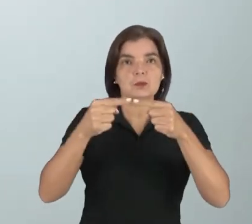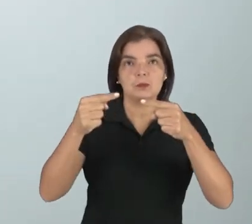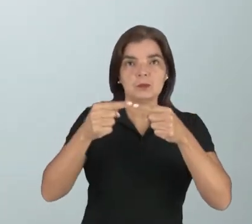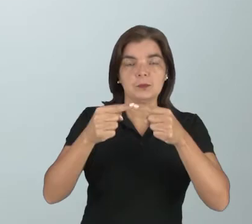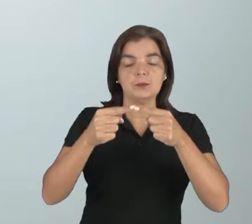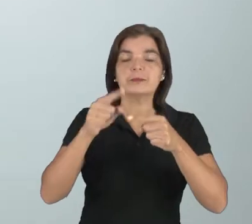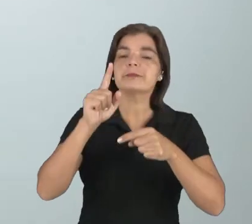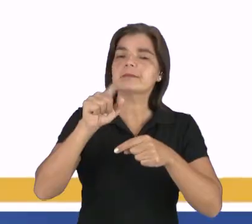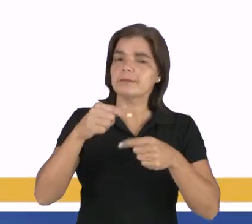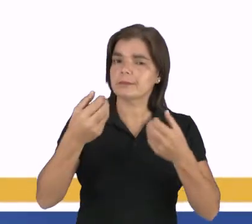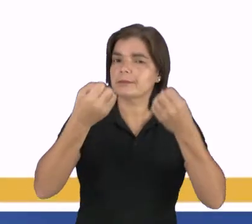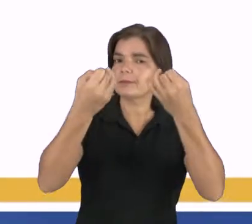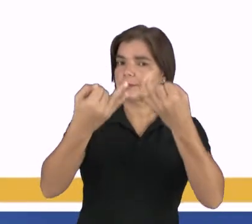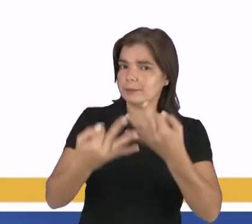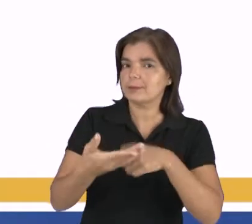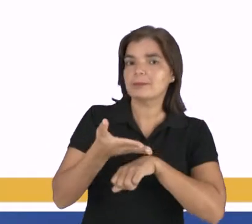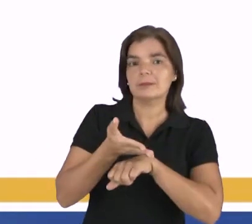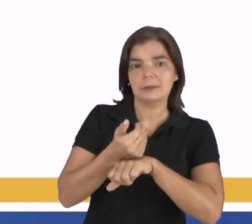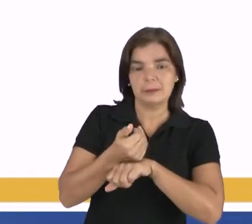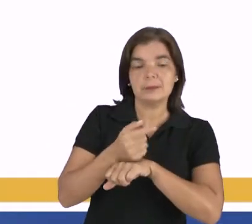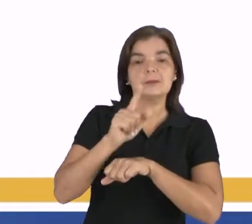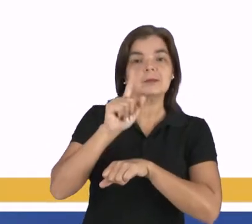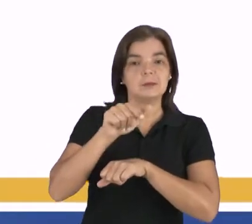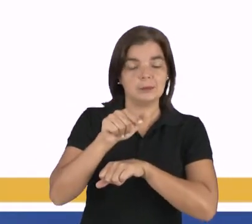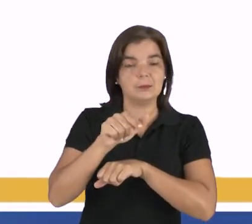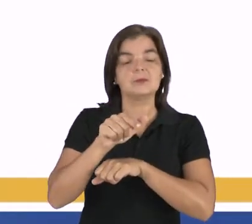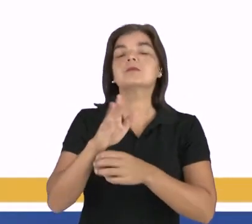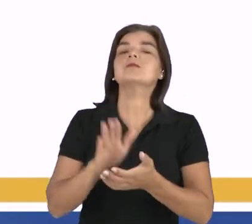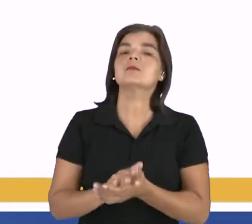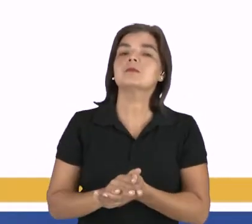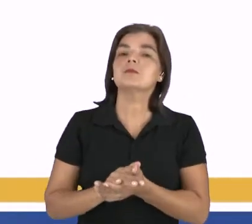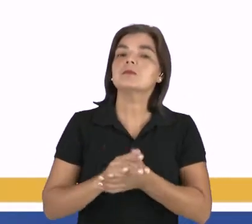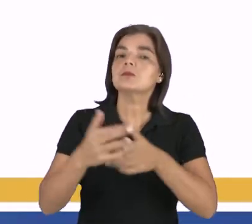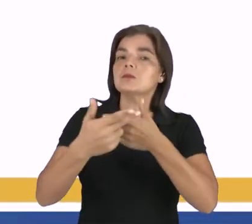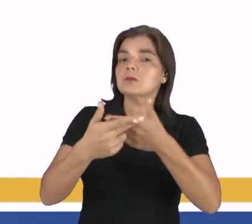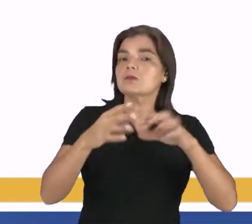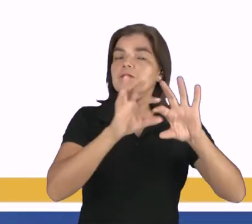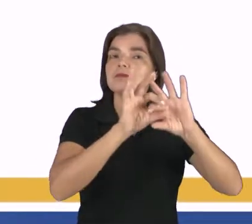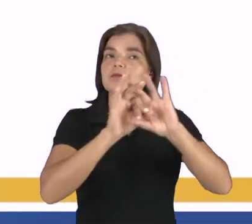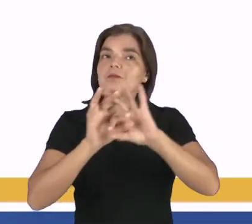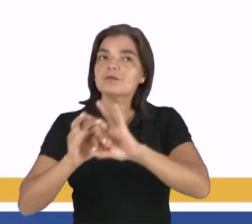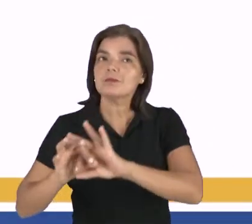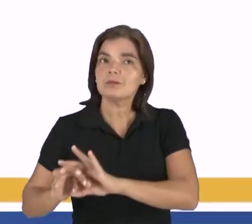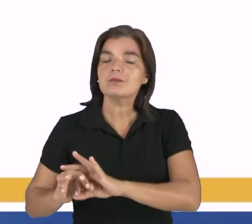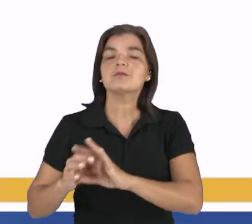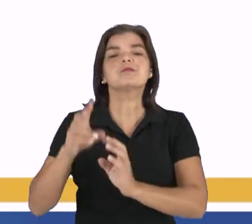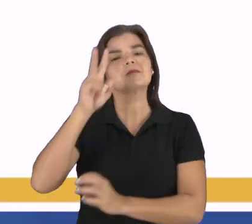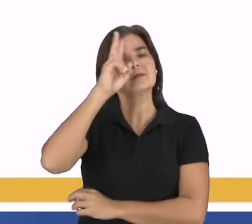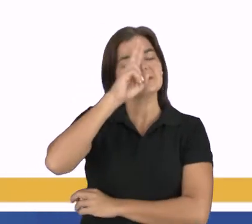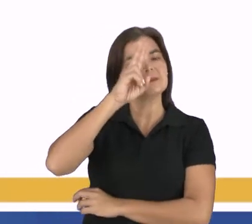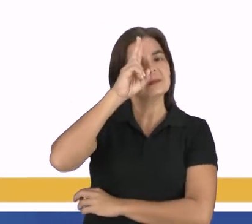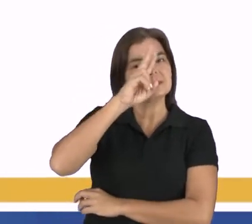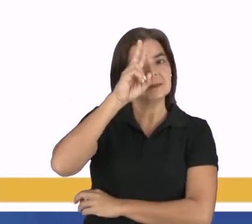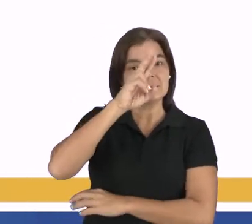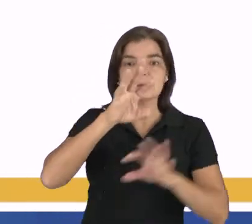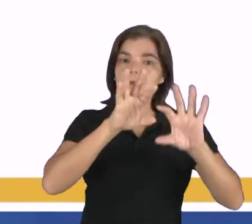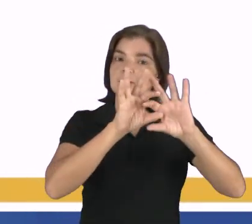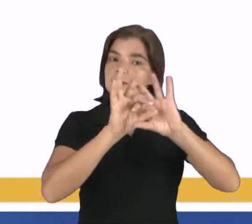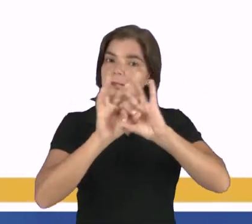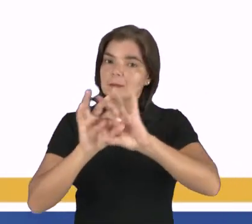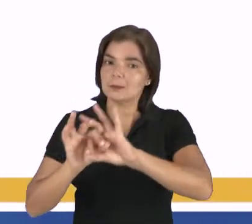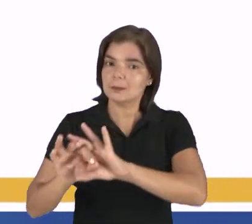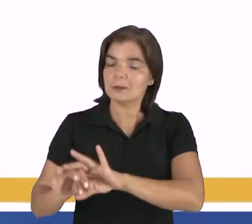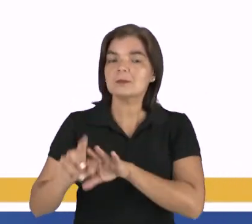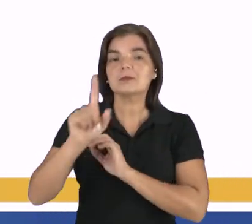as associações, como eu disse, são recursos de coesão. E lembrando,